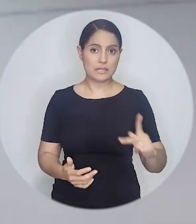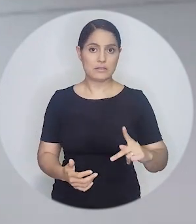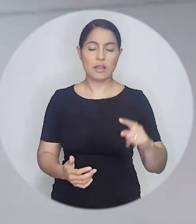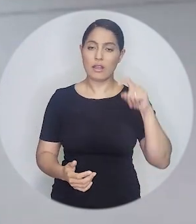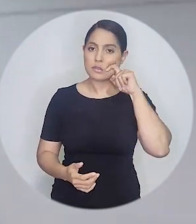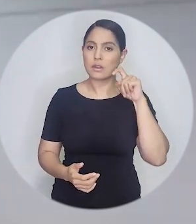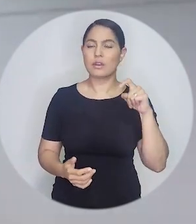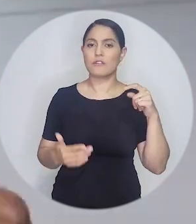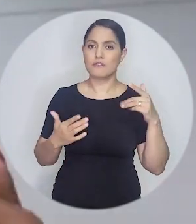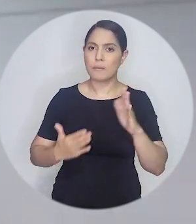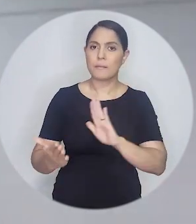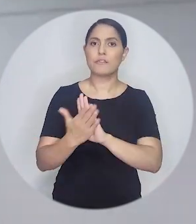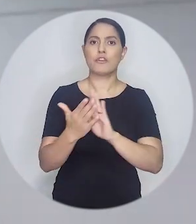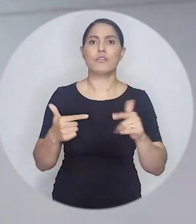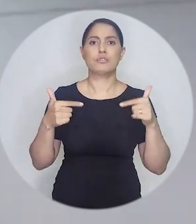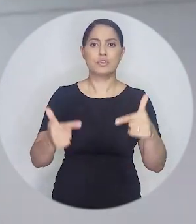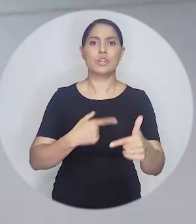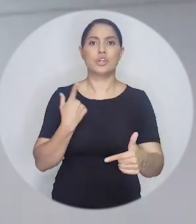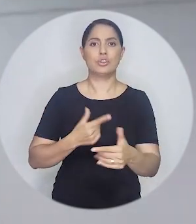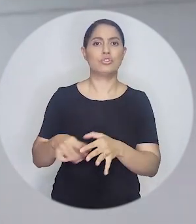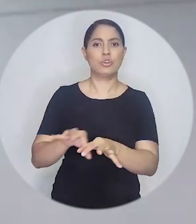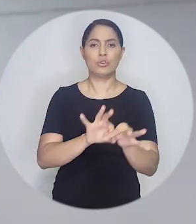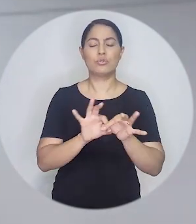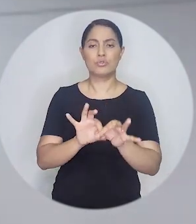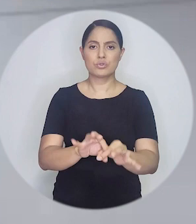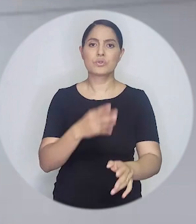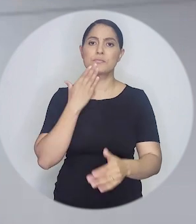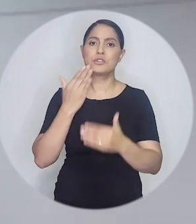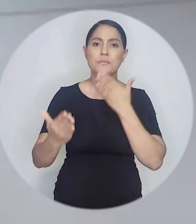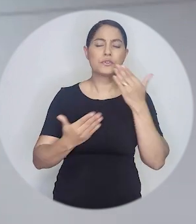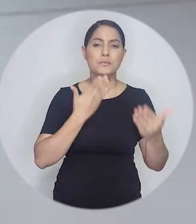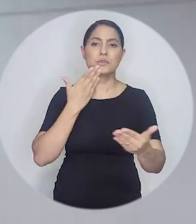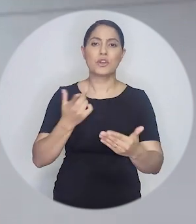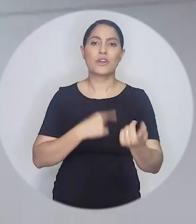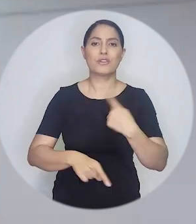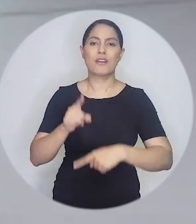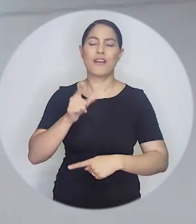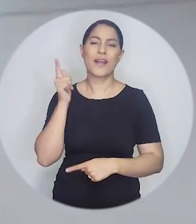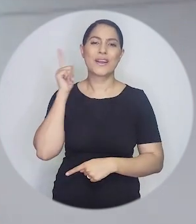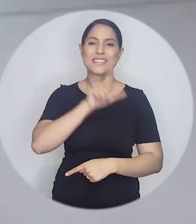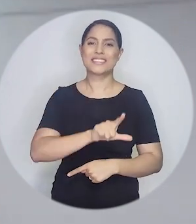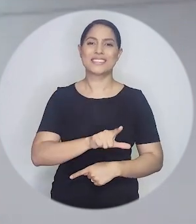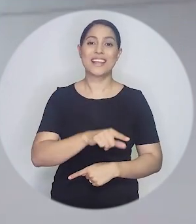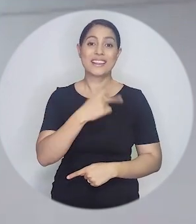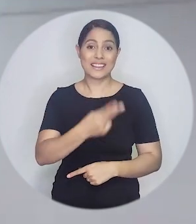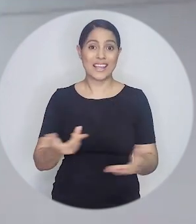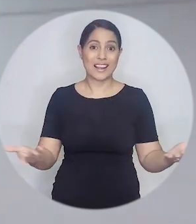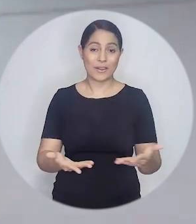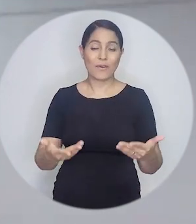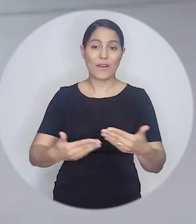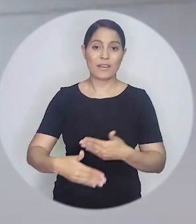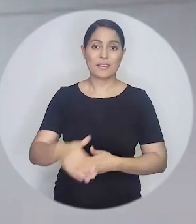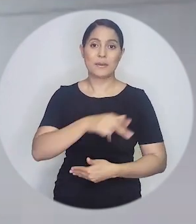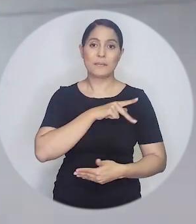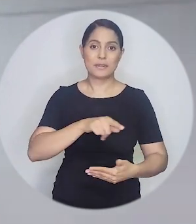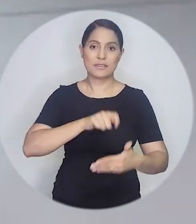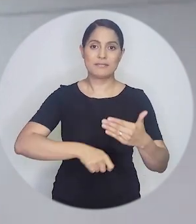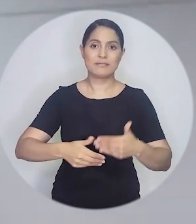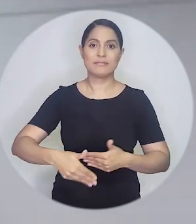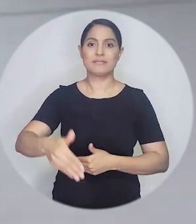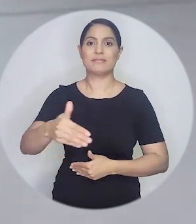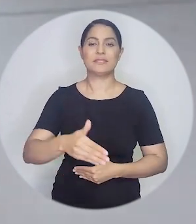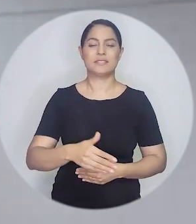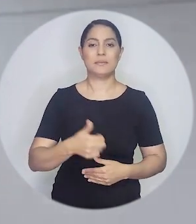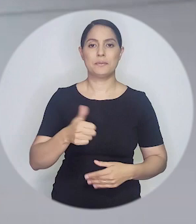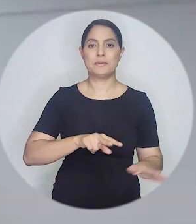junto comigo para poder pedir para os parlamentares a agilidade na apreciação desse projeto, e aí nós tivemos esse sucesso absoluto com a sanção